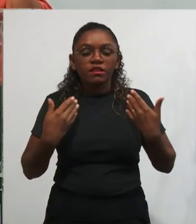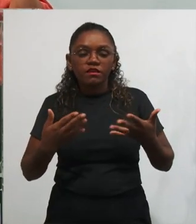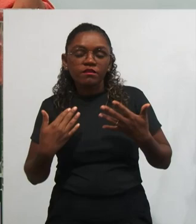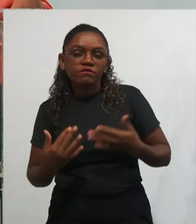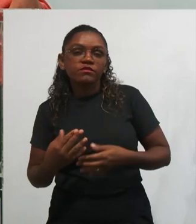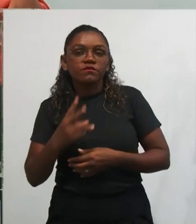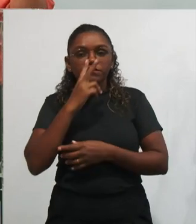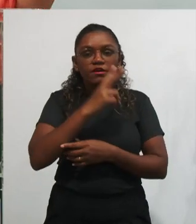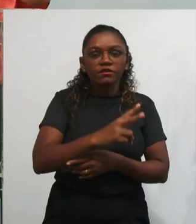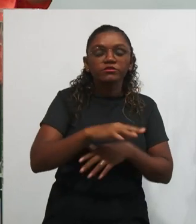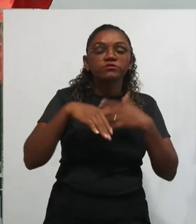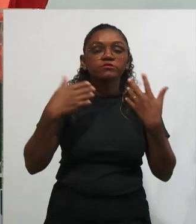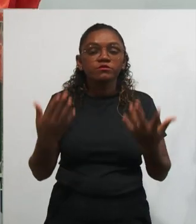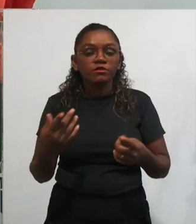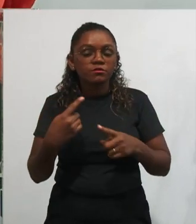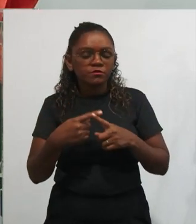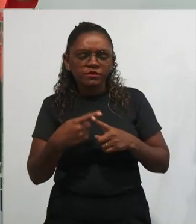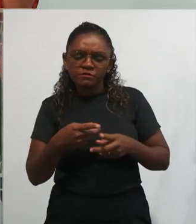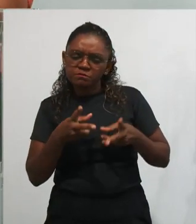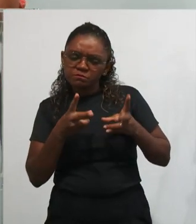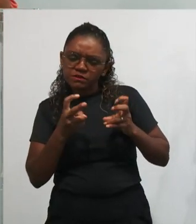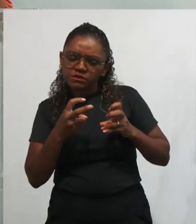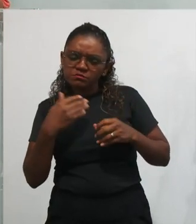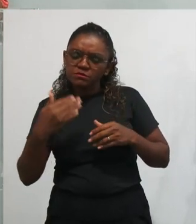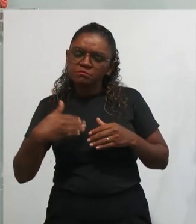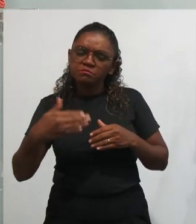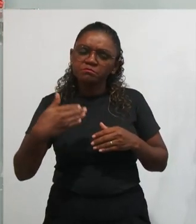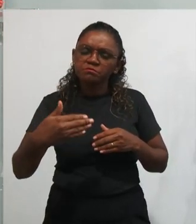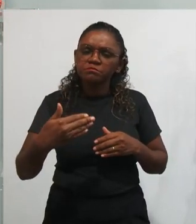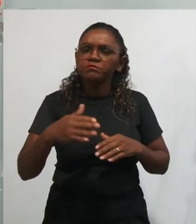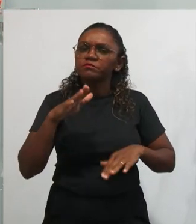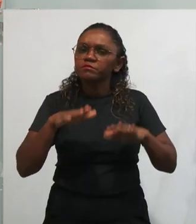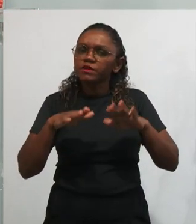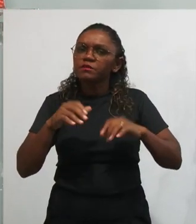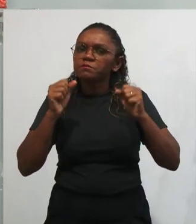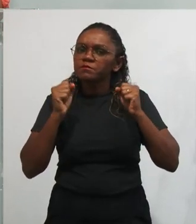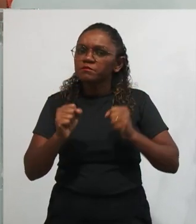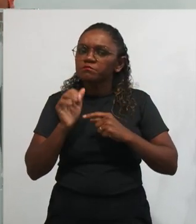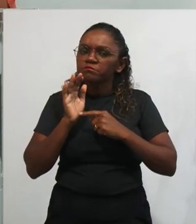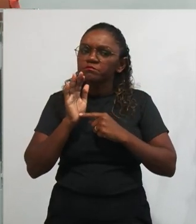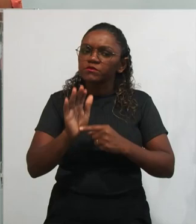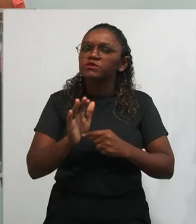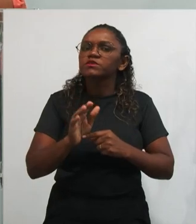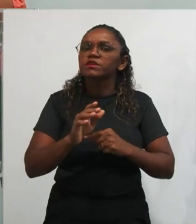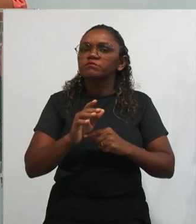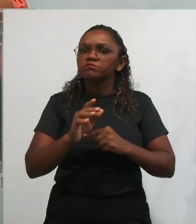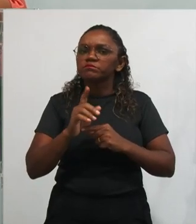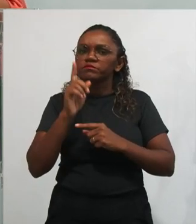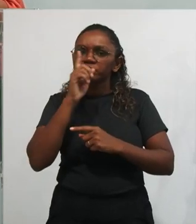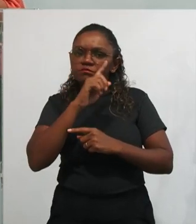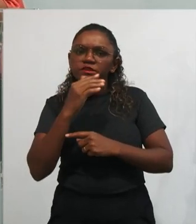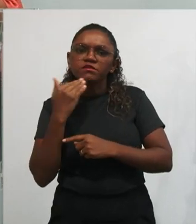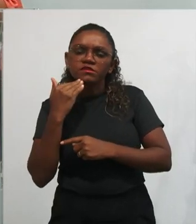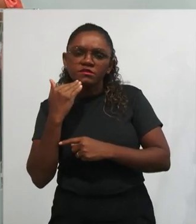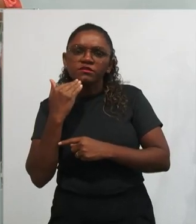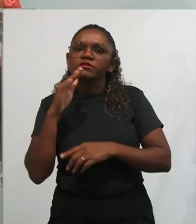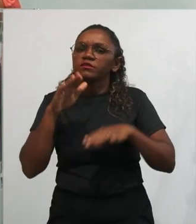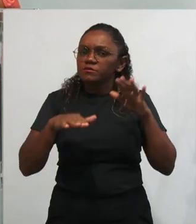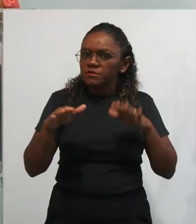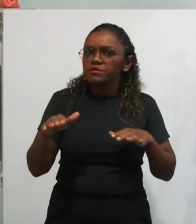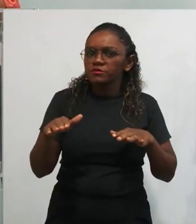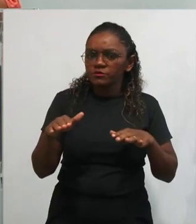ir medindo mais ou menos se mais a frente ele vai trazer essa disgrafia de uma maneira eh mais contudente